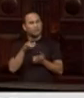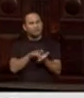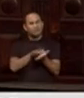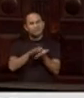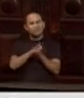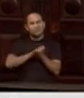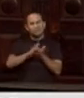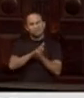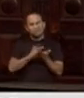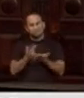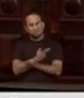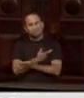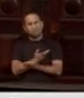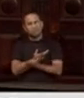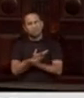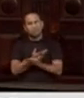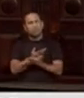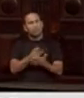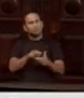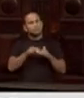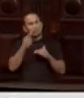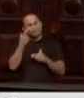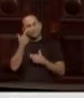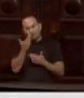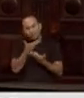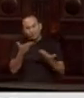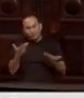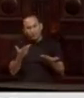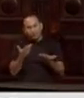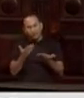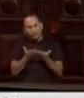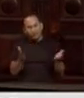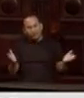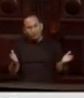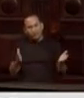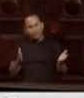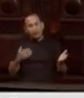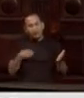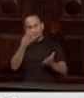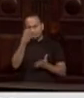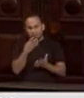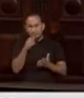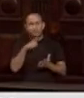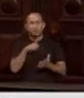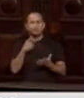nada está acontecendo para ver se as coisas passam. É muito grave o que acontece no